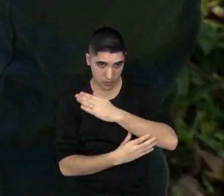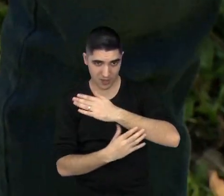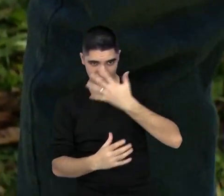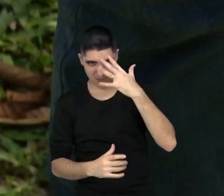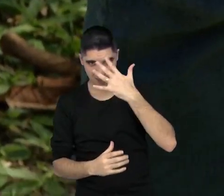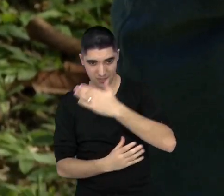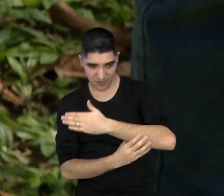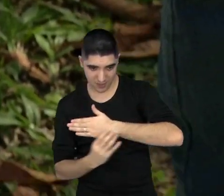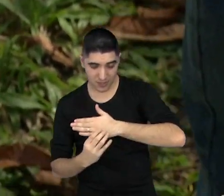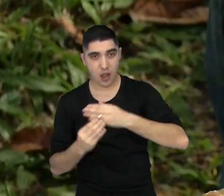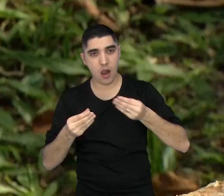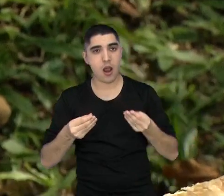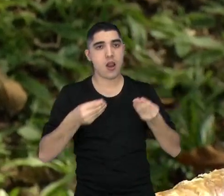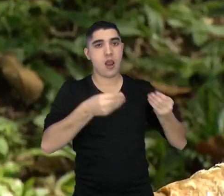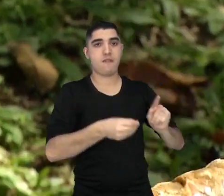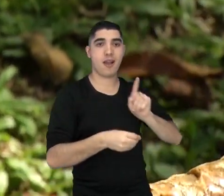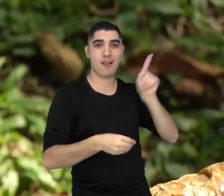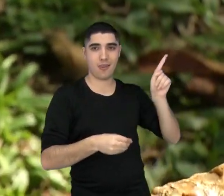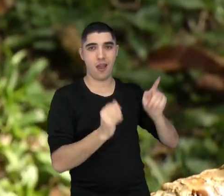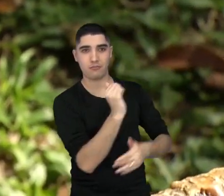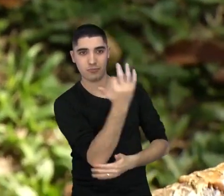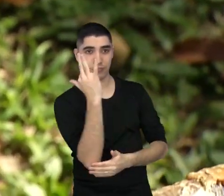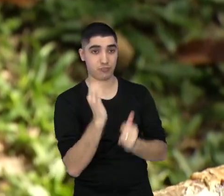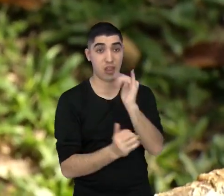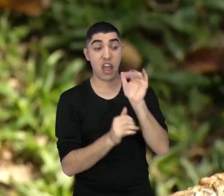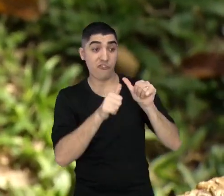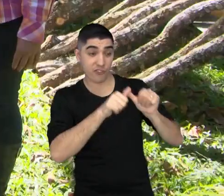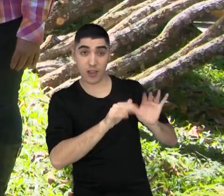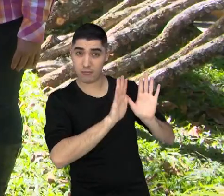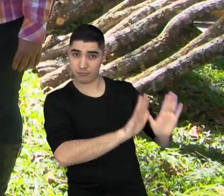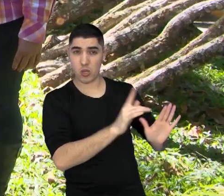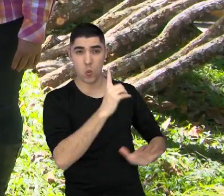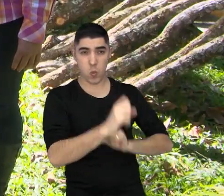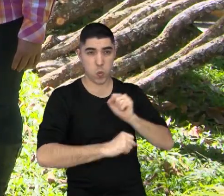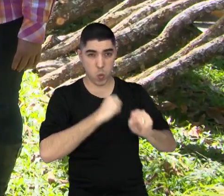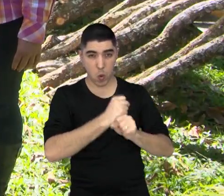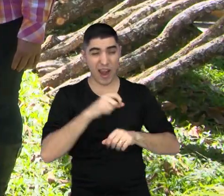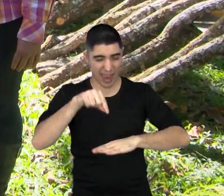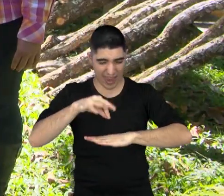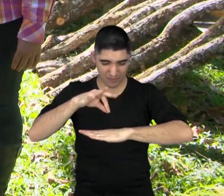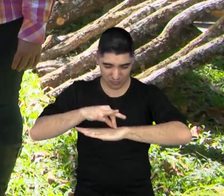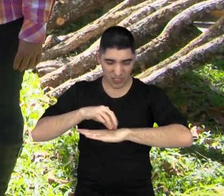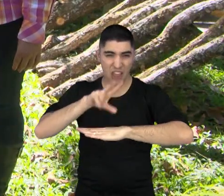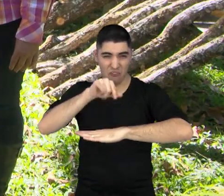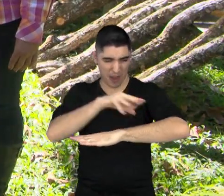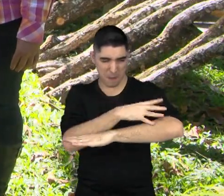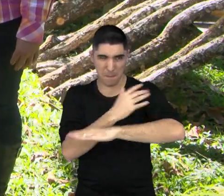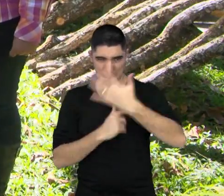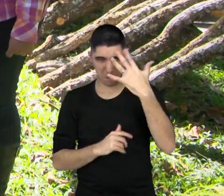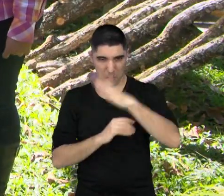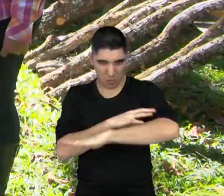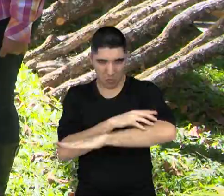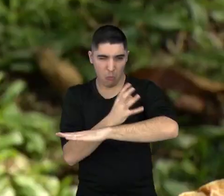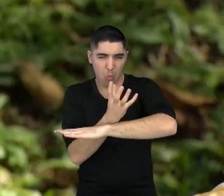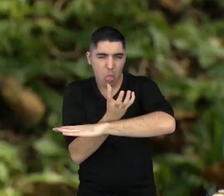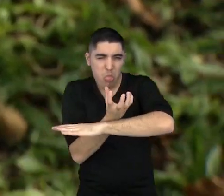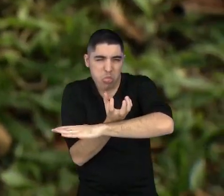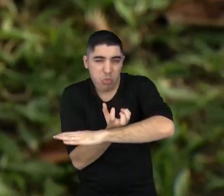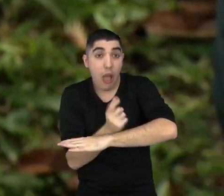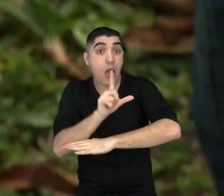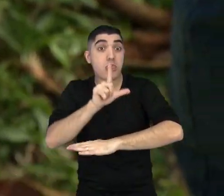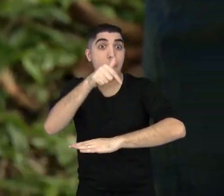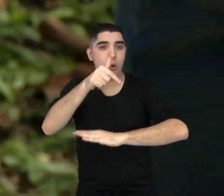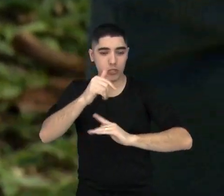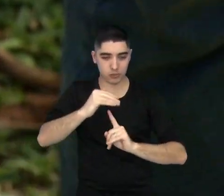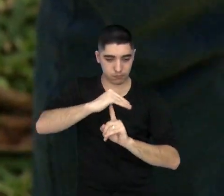levamos essa tora lá na floresta e ali vai ficar durante um ano. Esse fungo vai apodrecer essa madeira para daí